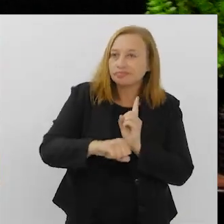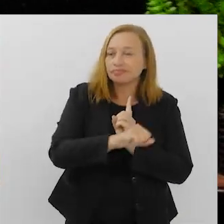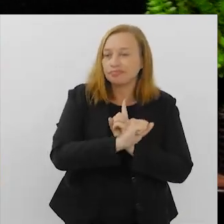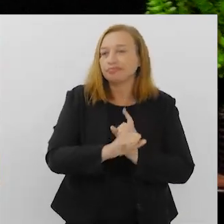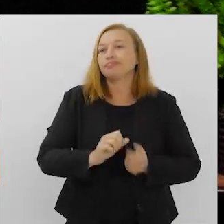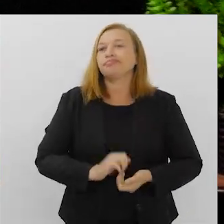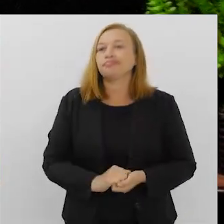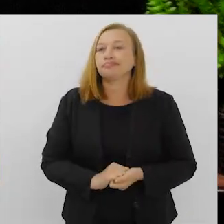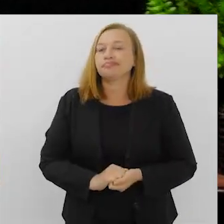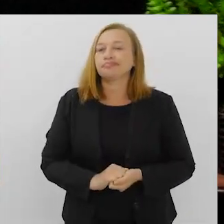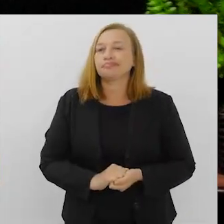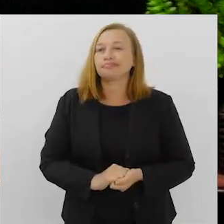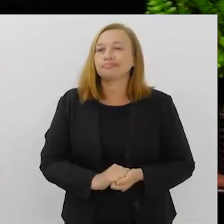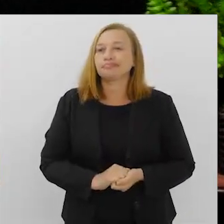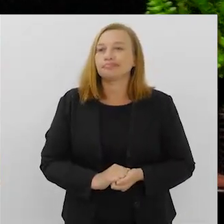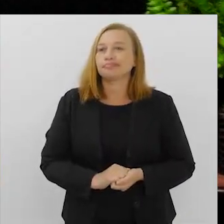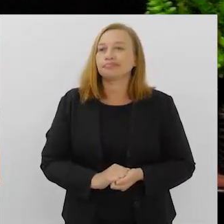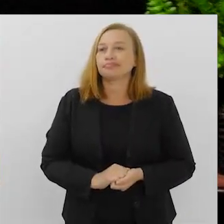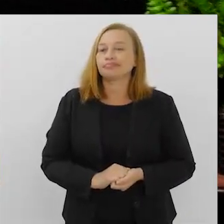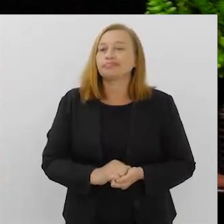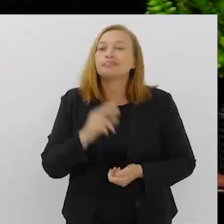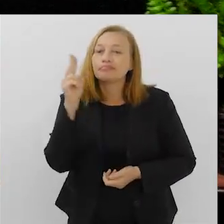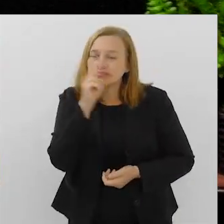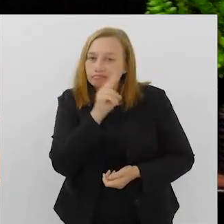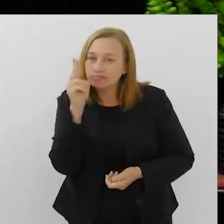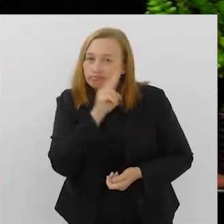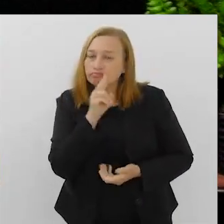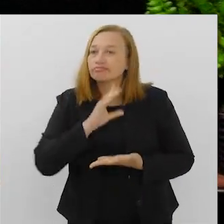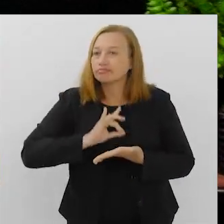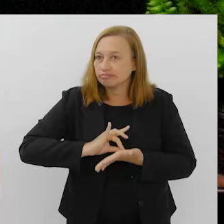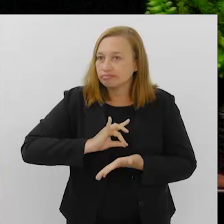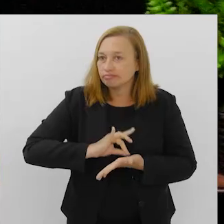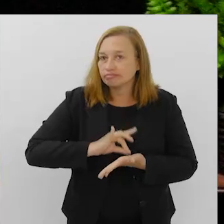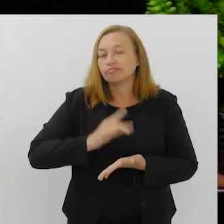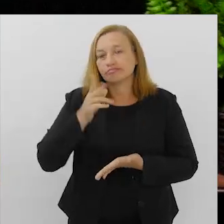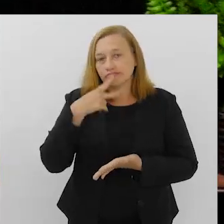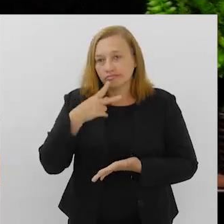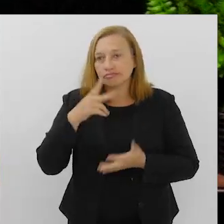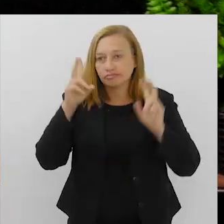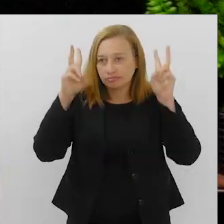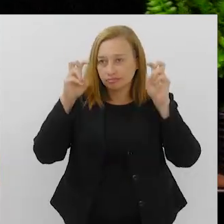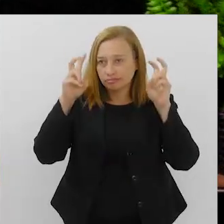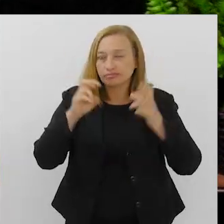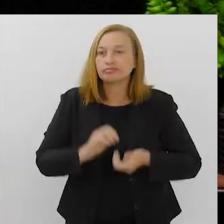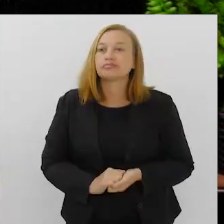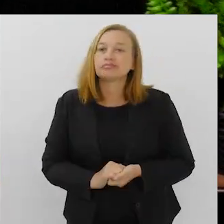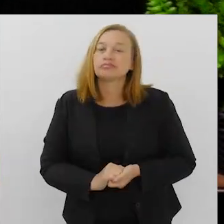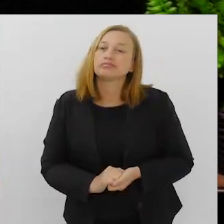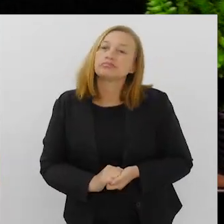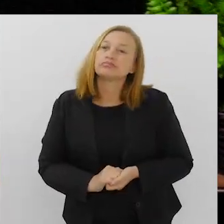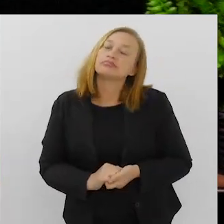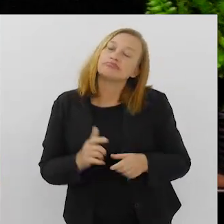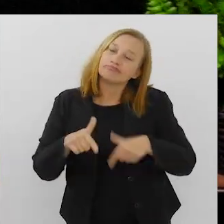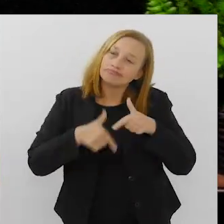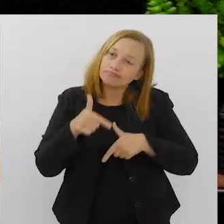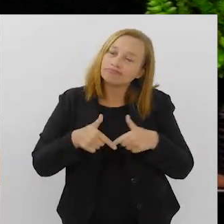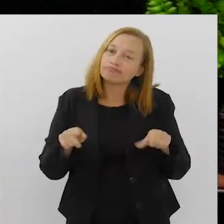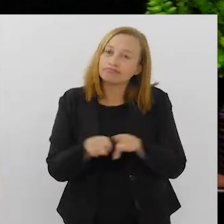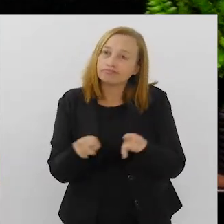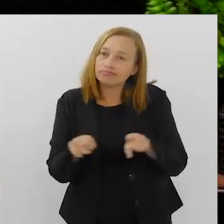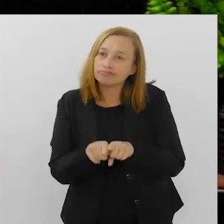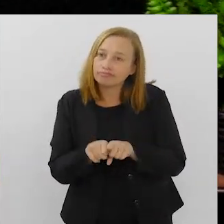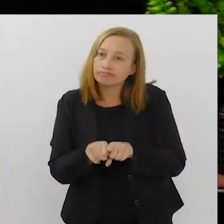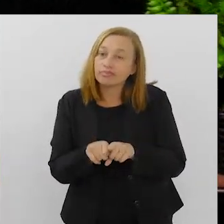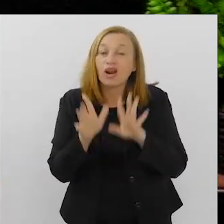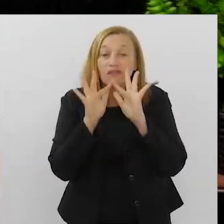a sociedade, né? Para isso que é urgente, na verdade, a gente falar sobre isso. E, para além disso, a gente